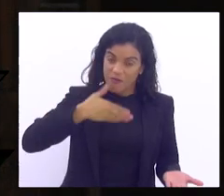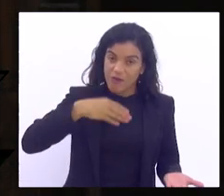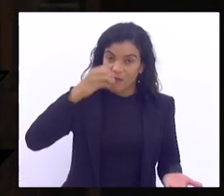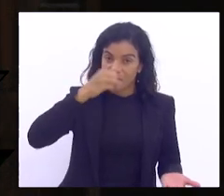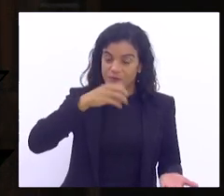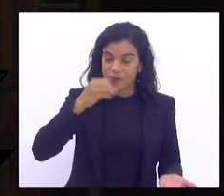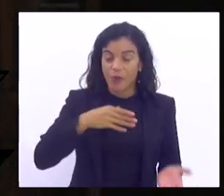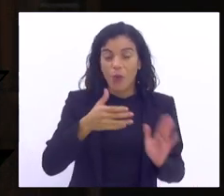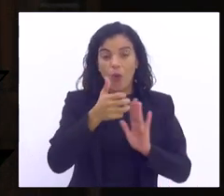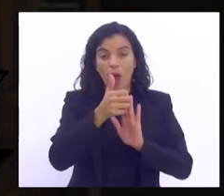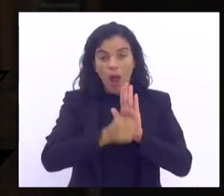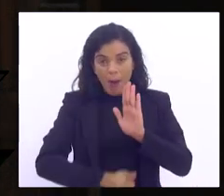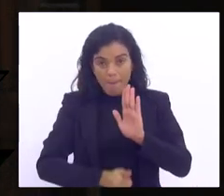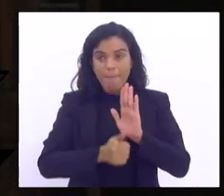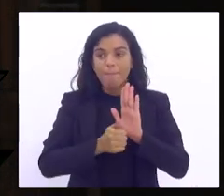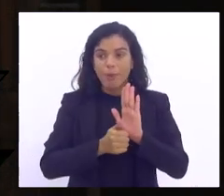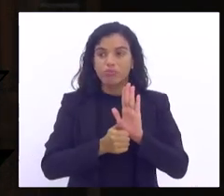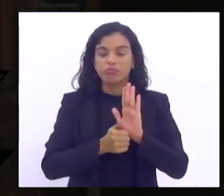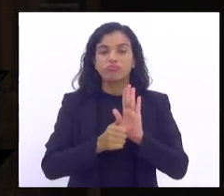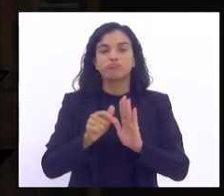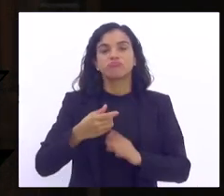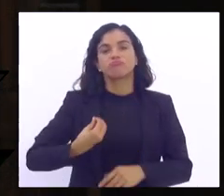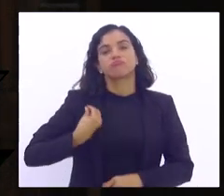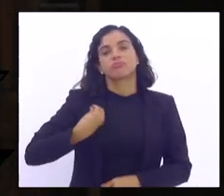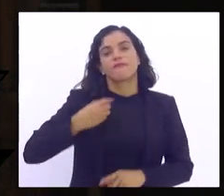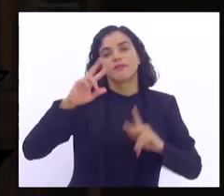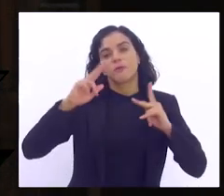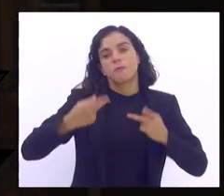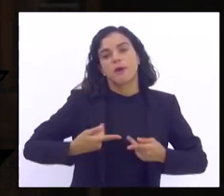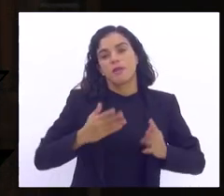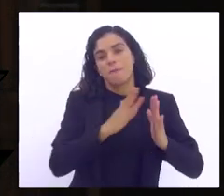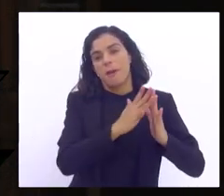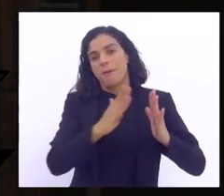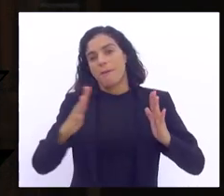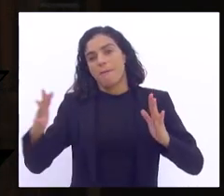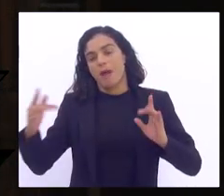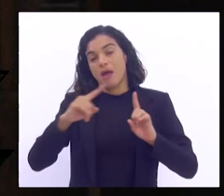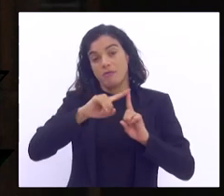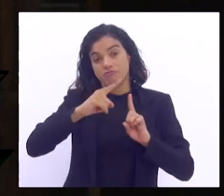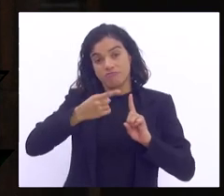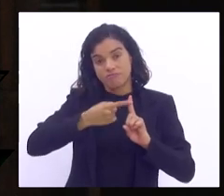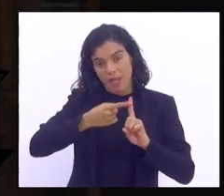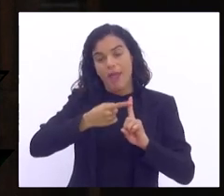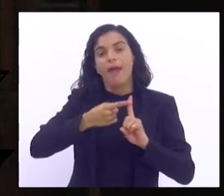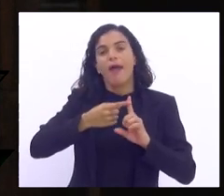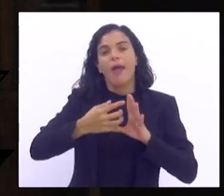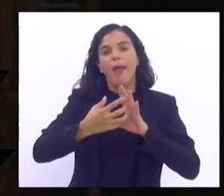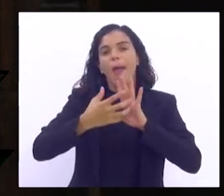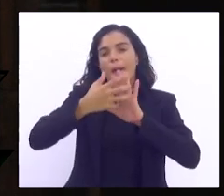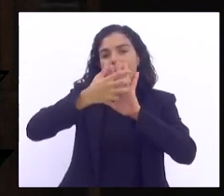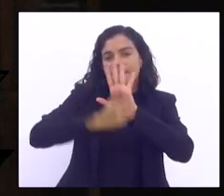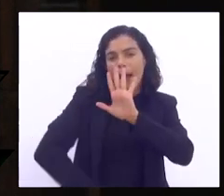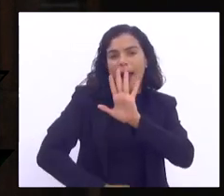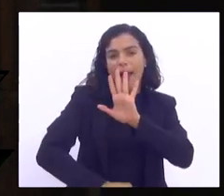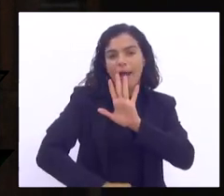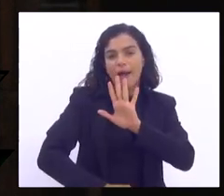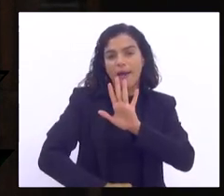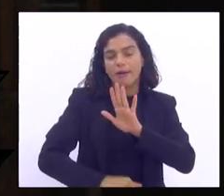do aborto provocado, quando uma vida humana em gestação é assassinada, sob qualquer